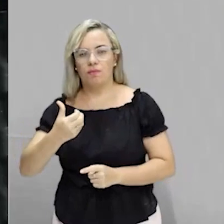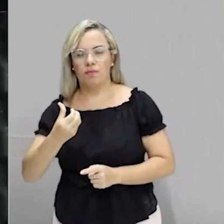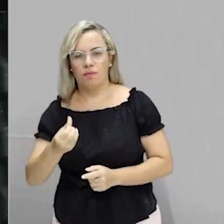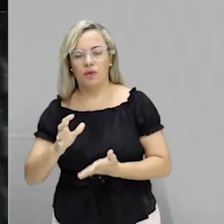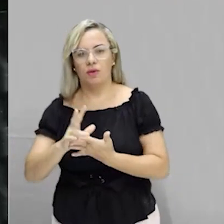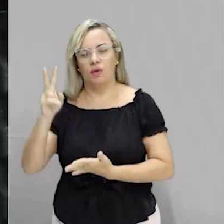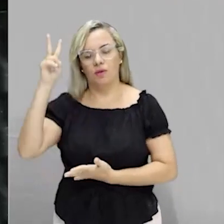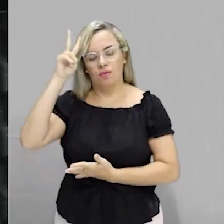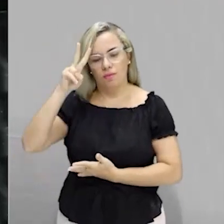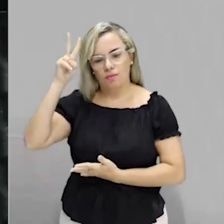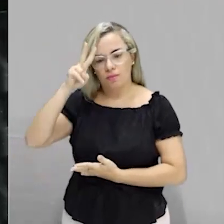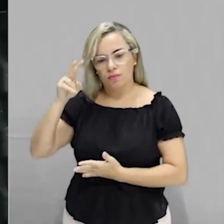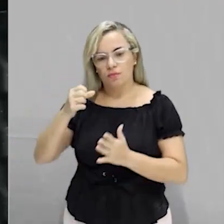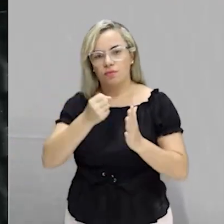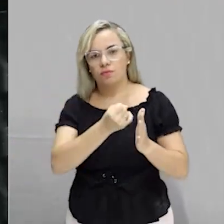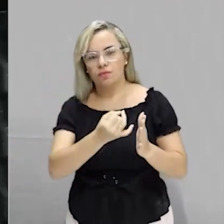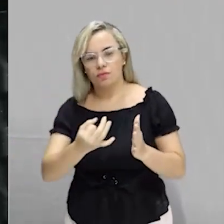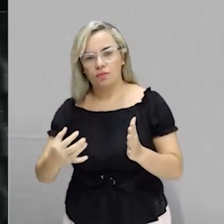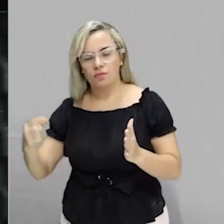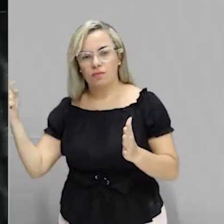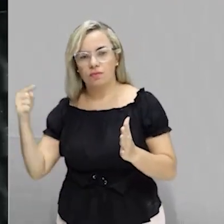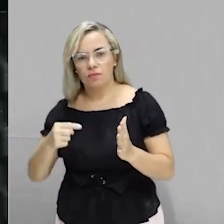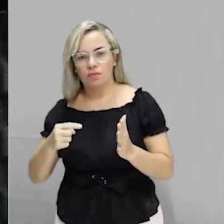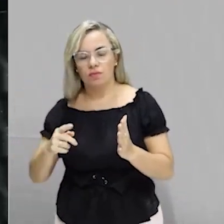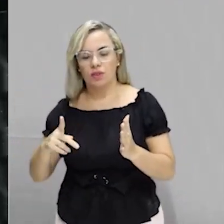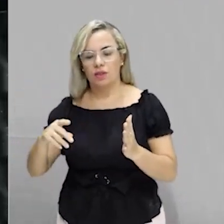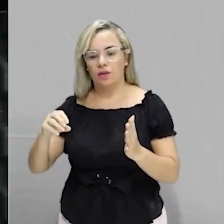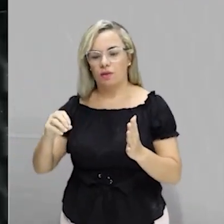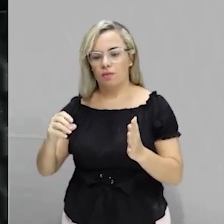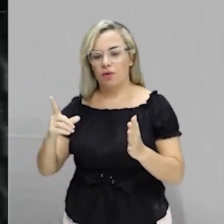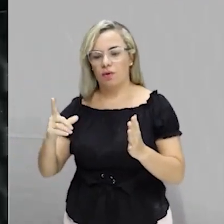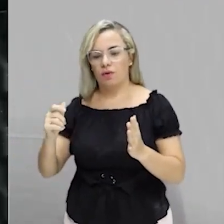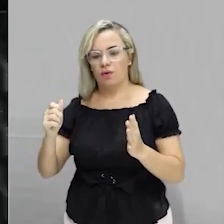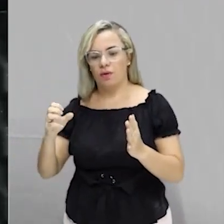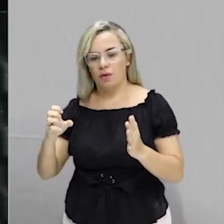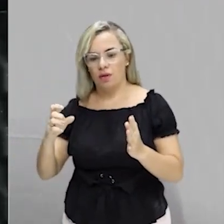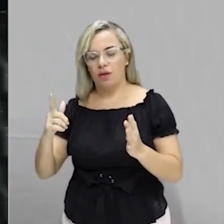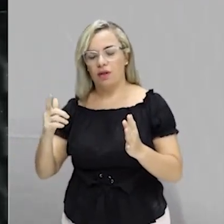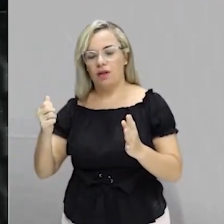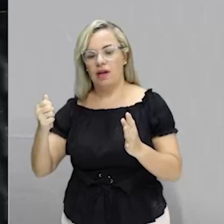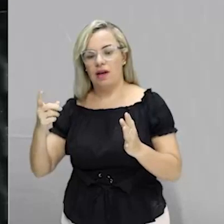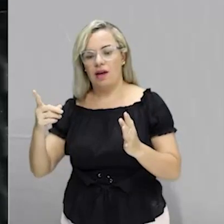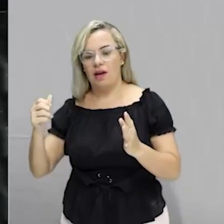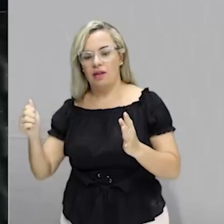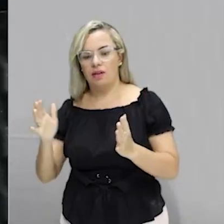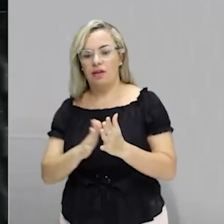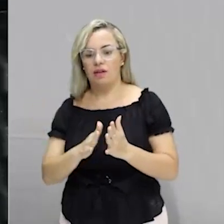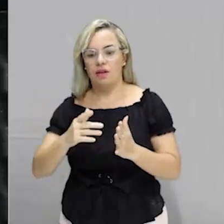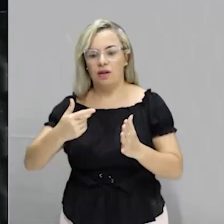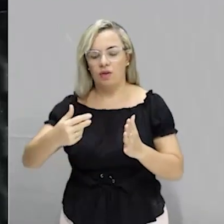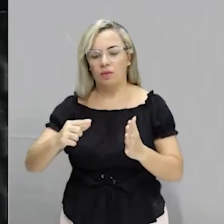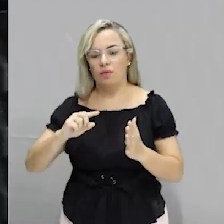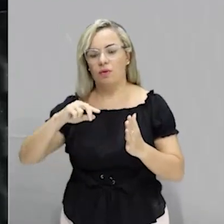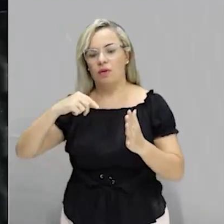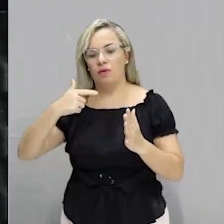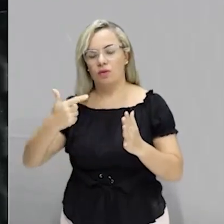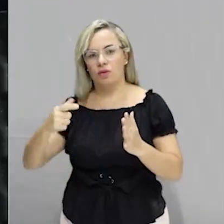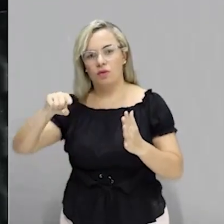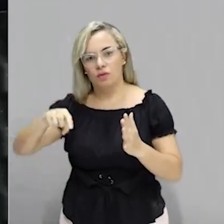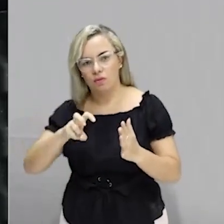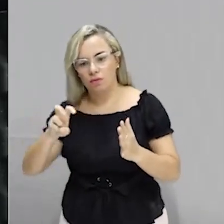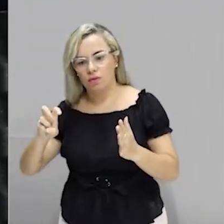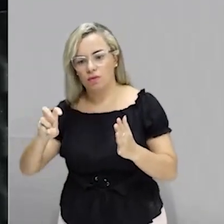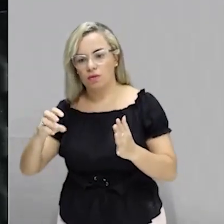lembras que ele disse quanto é que vale a polegada? Ele falou, né? 1 polegada corresponde a